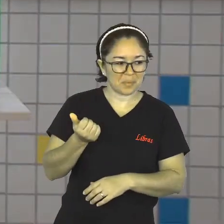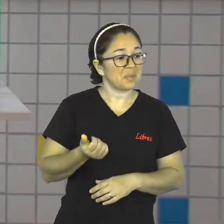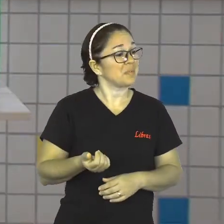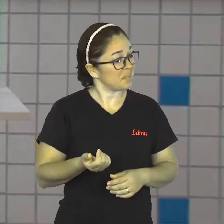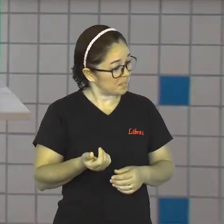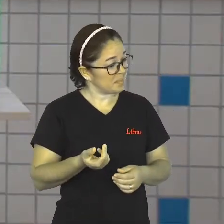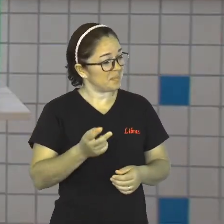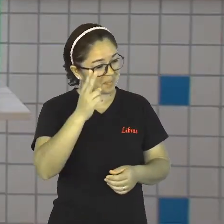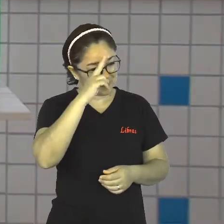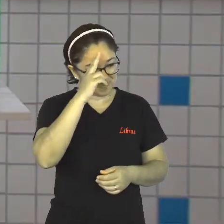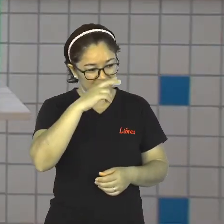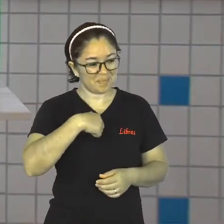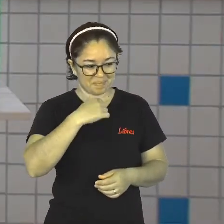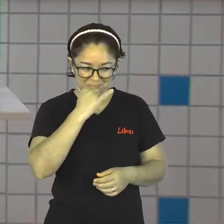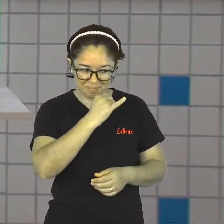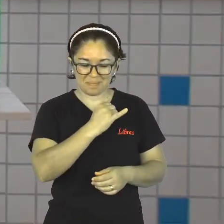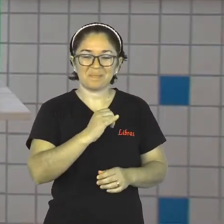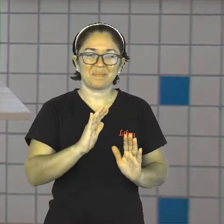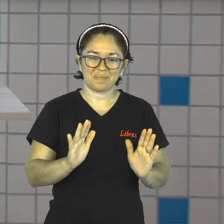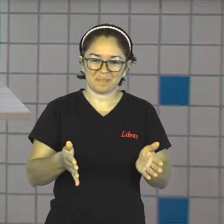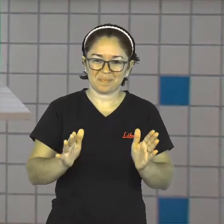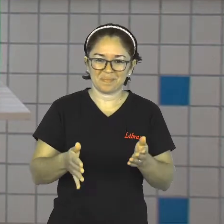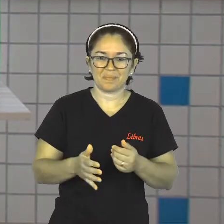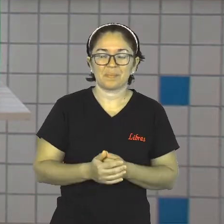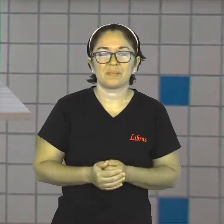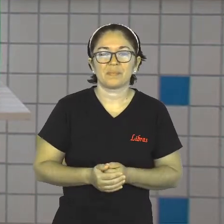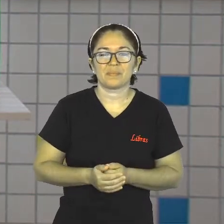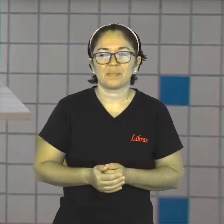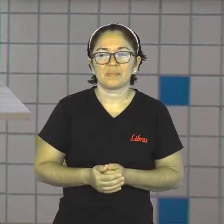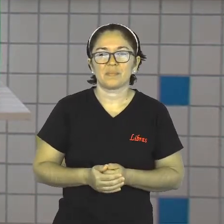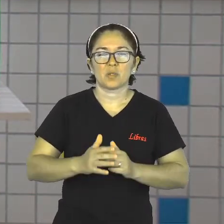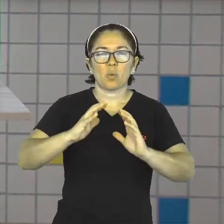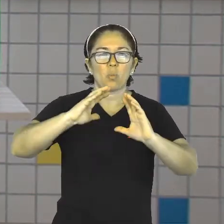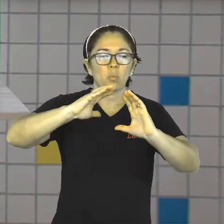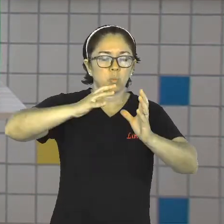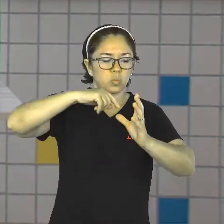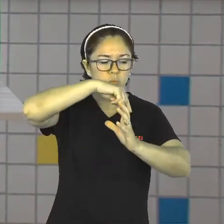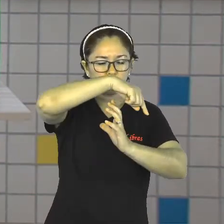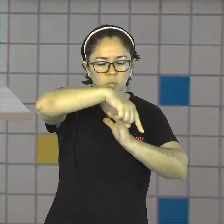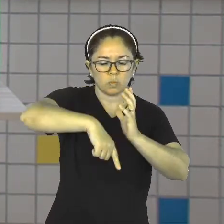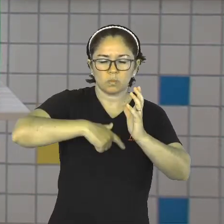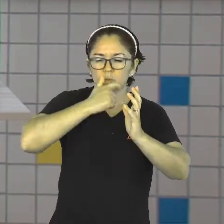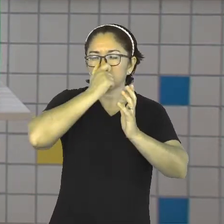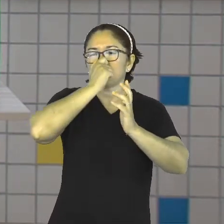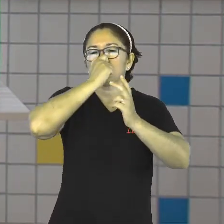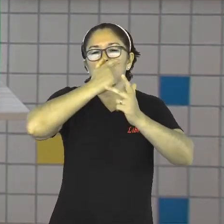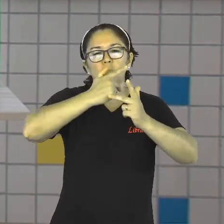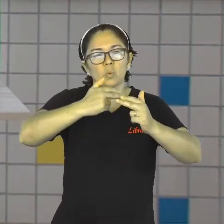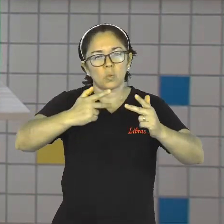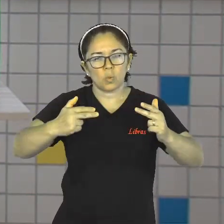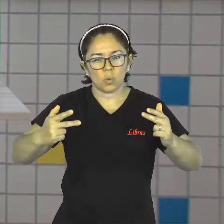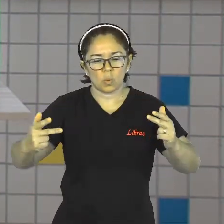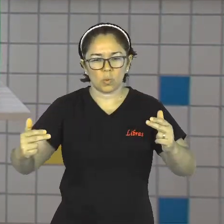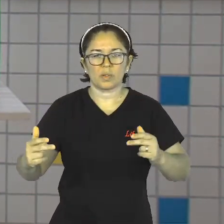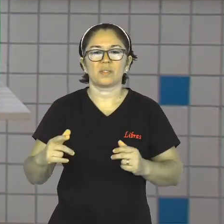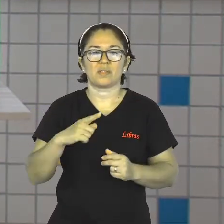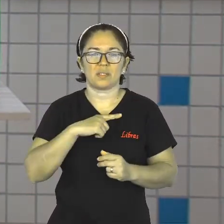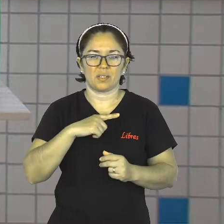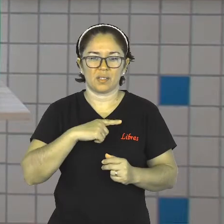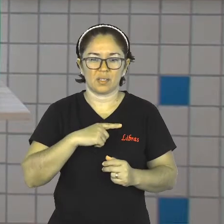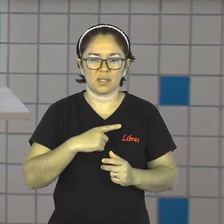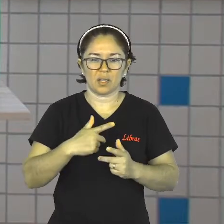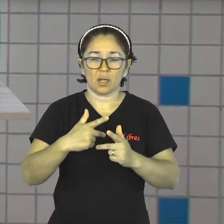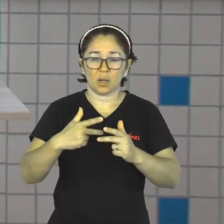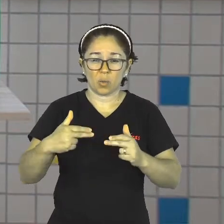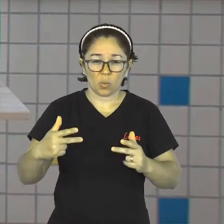falei para vocês. Como fala no poema, o mundo é cheio de coisas e cada coisa tem o seu encanto,